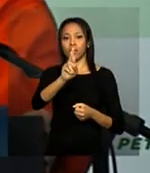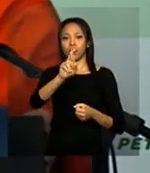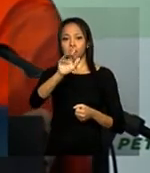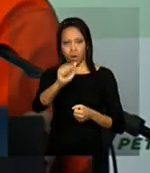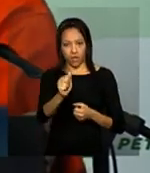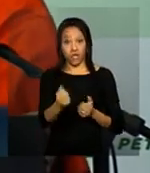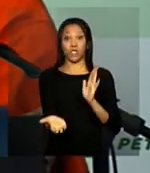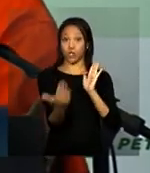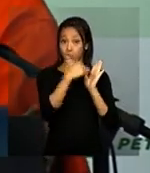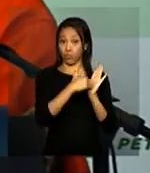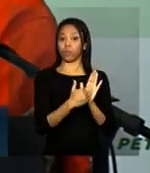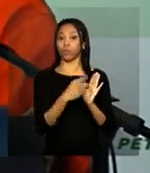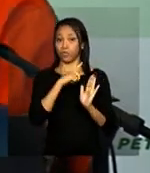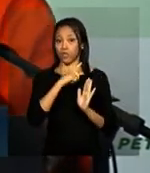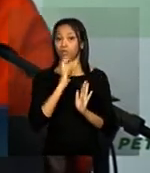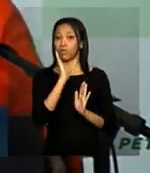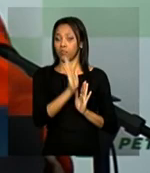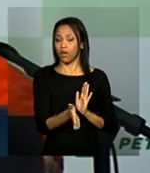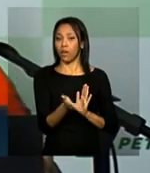esse último campo,